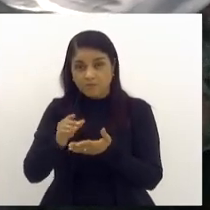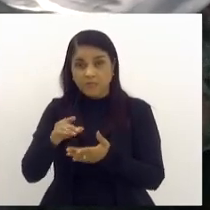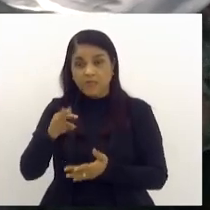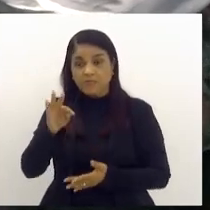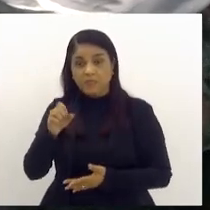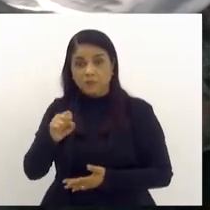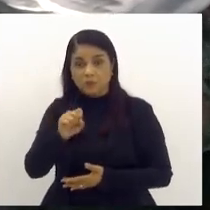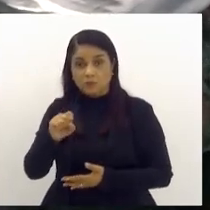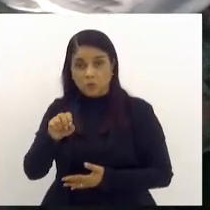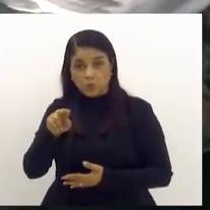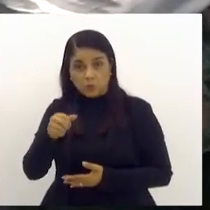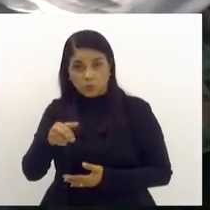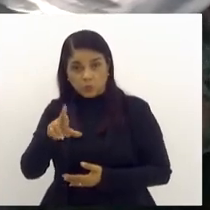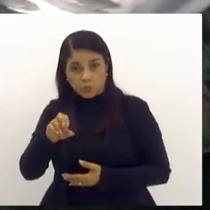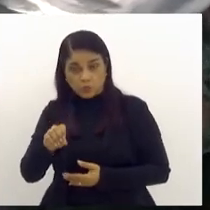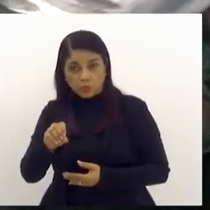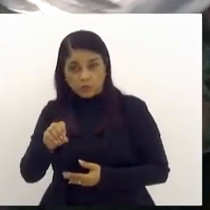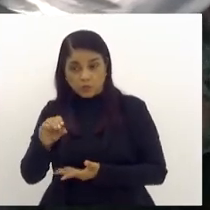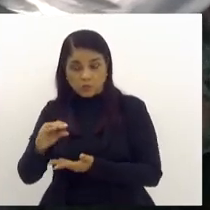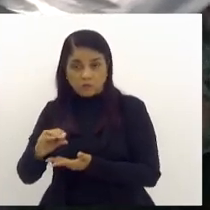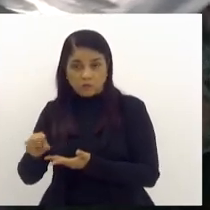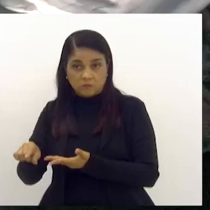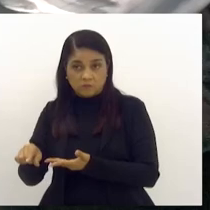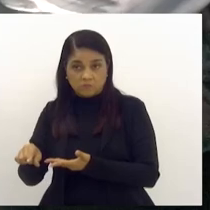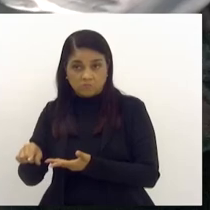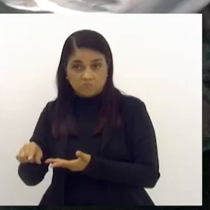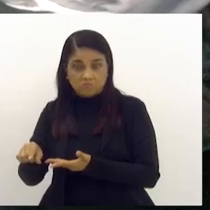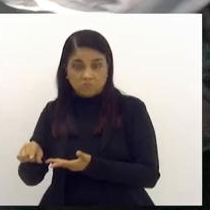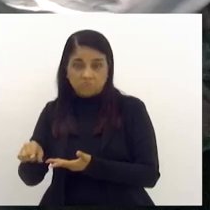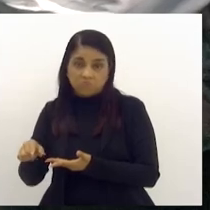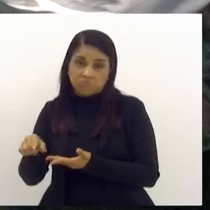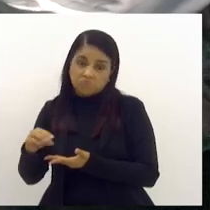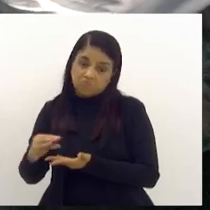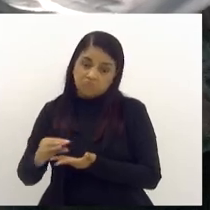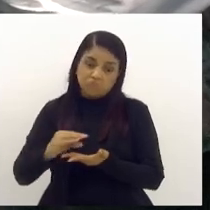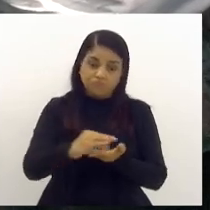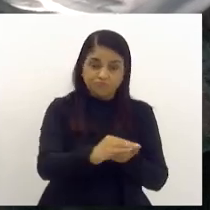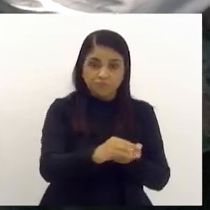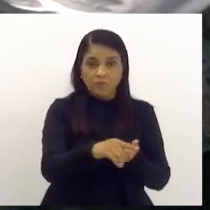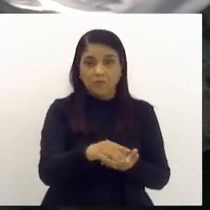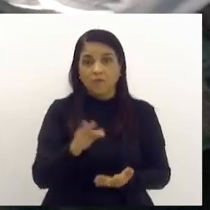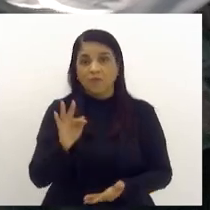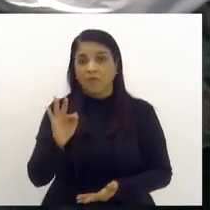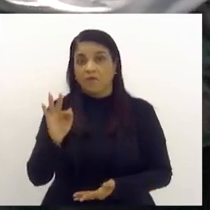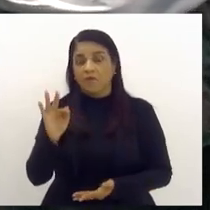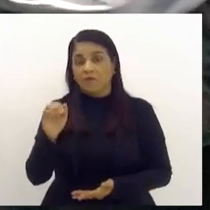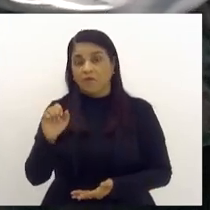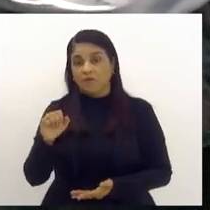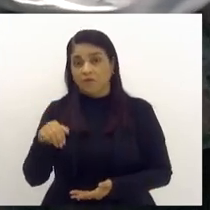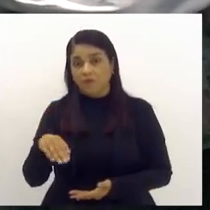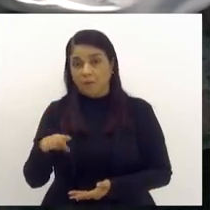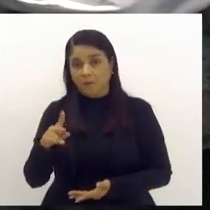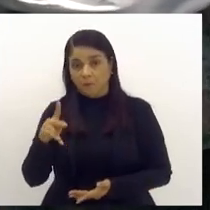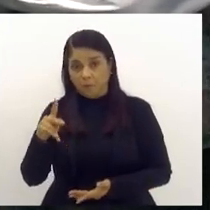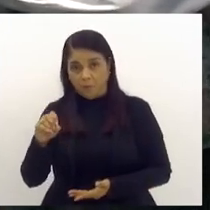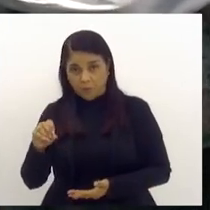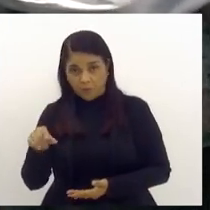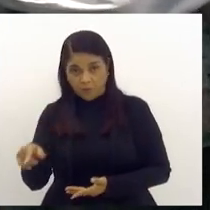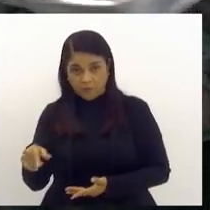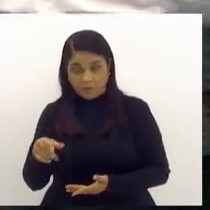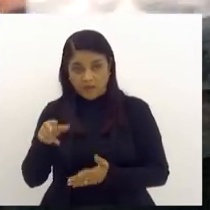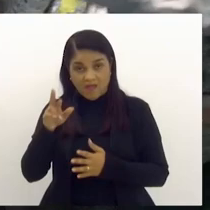né? E para o Tesouro, se quiser, transferir para o FEMPO. Porque, pela regra